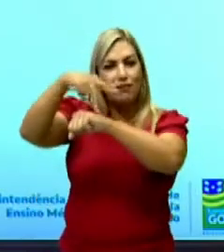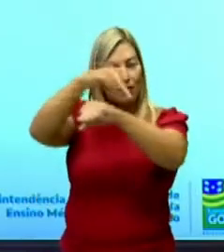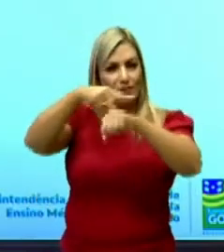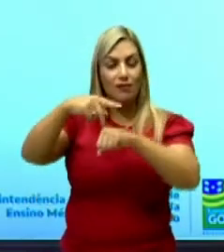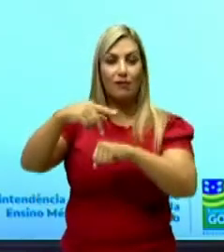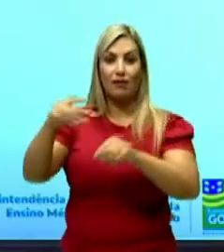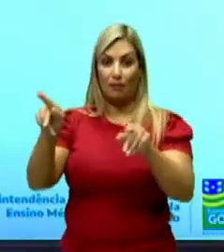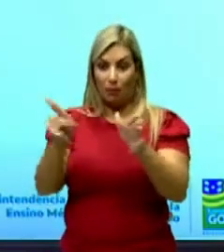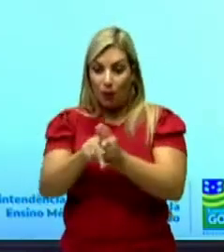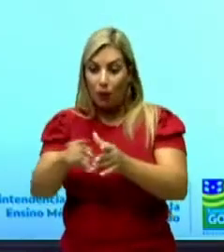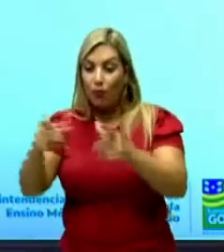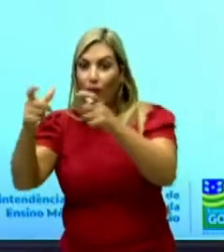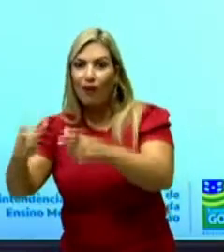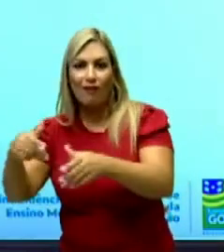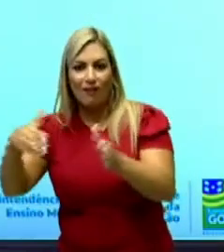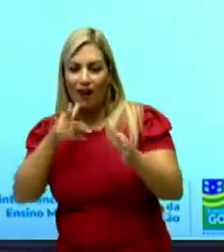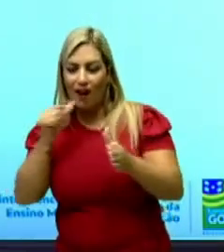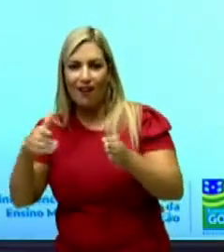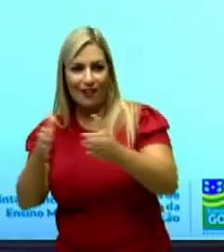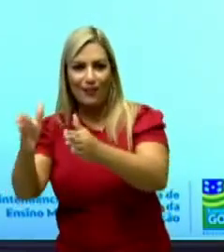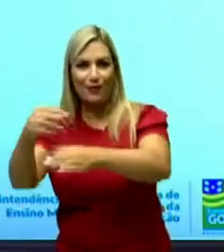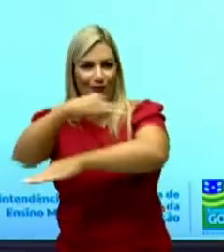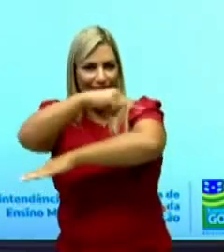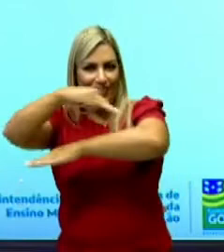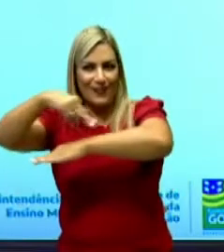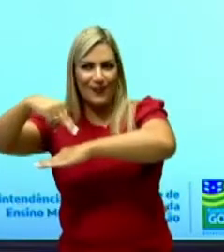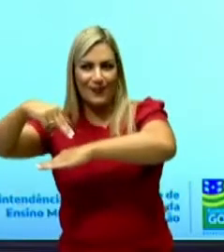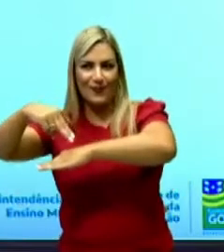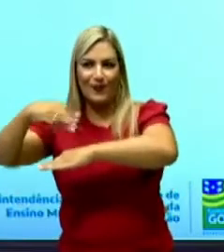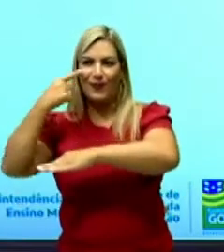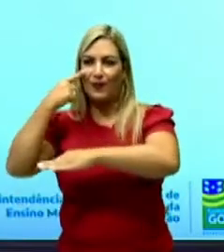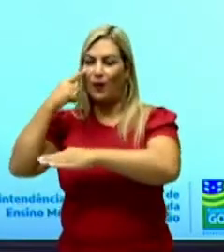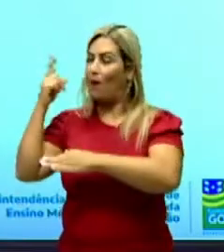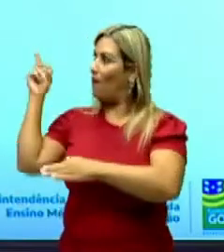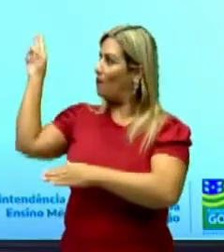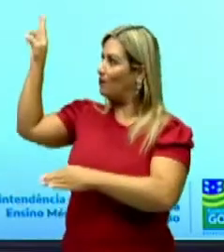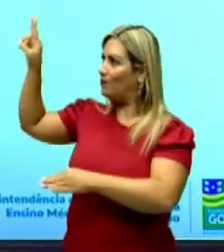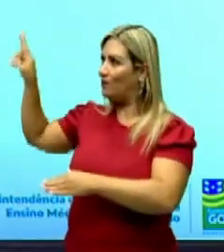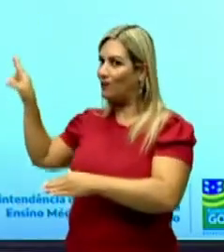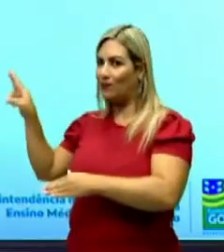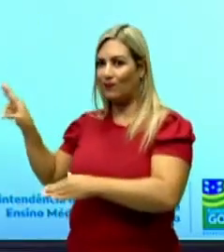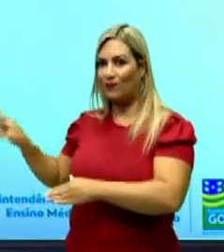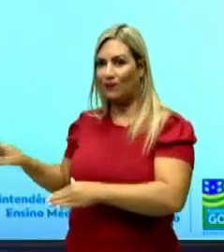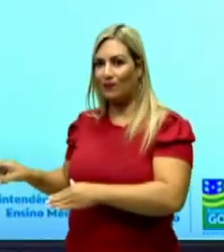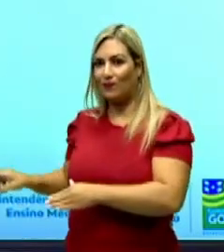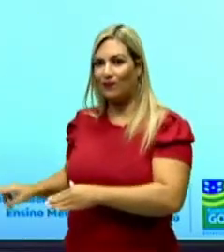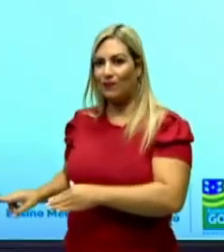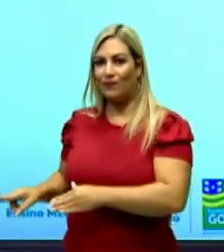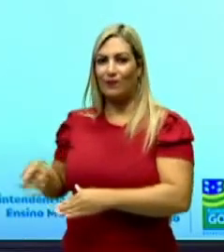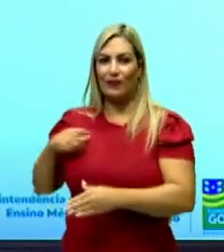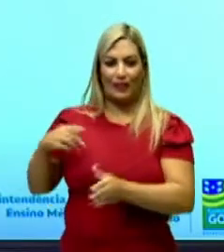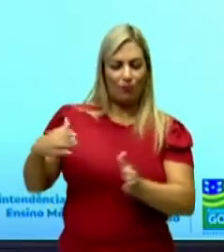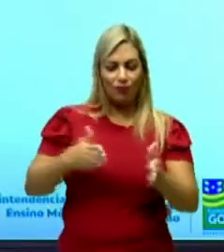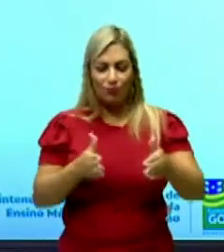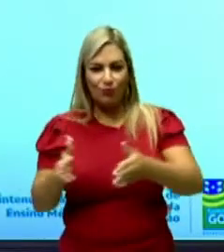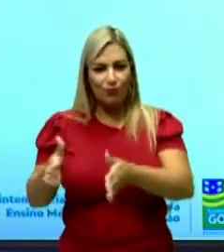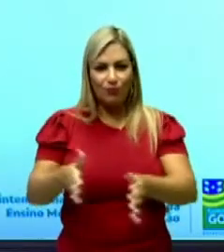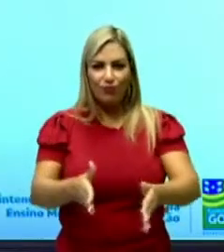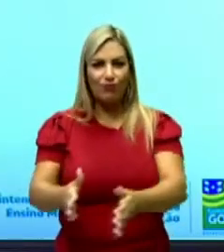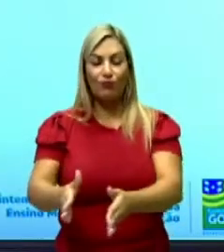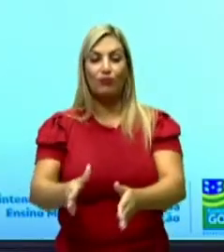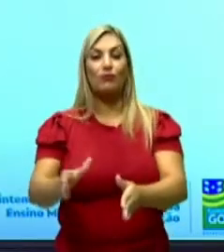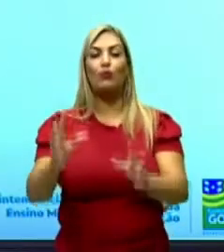localiza o rio nilo percebam né o rio nilo ele ele ele ele praticamente corta toda a civilização egípcia